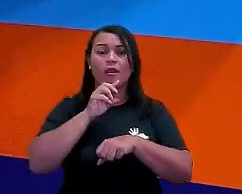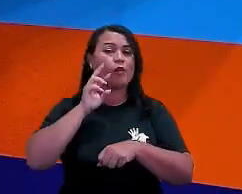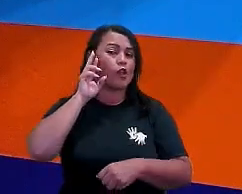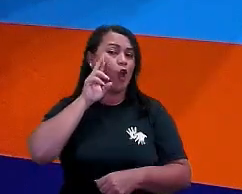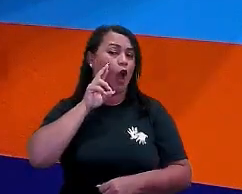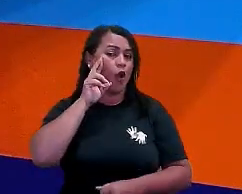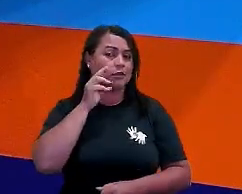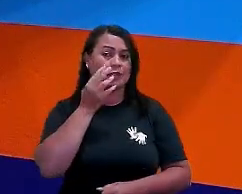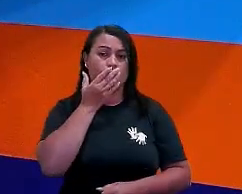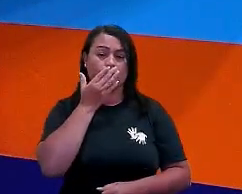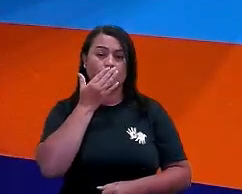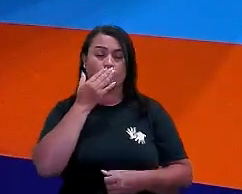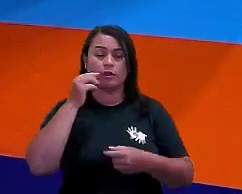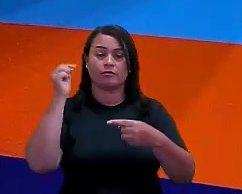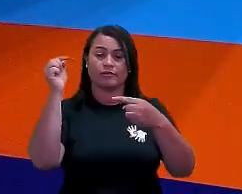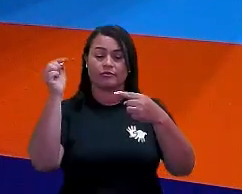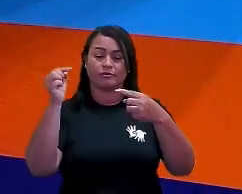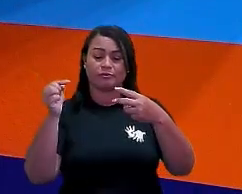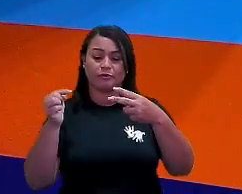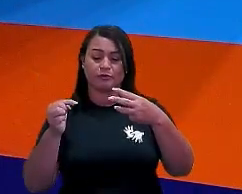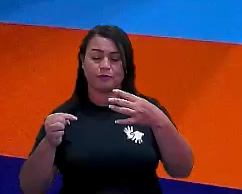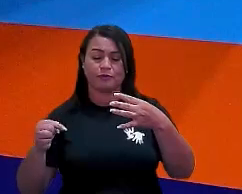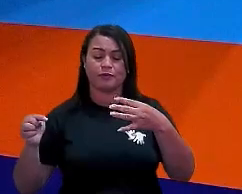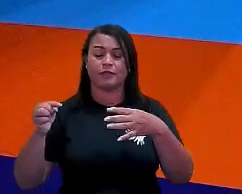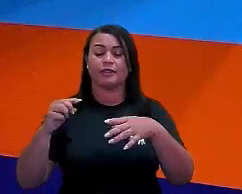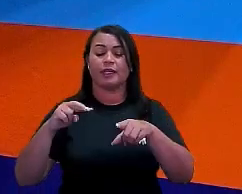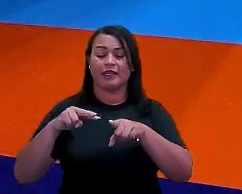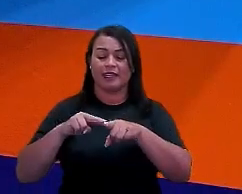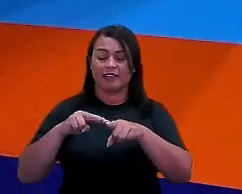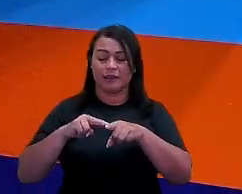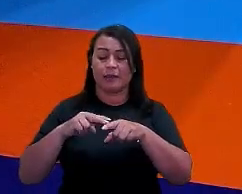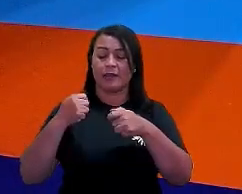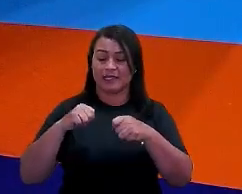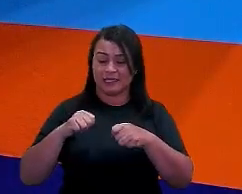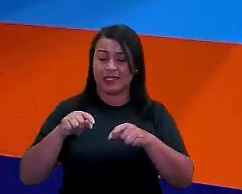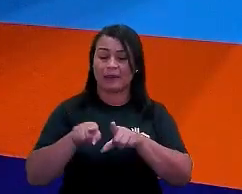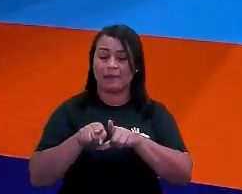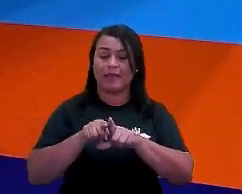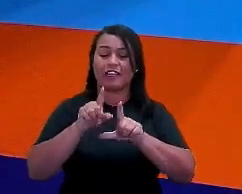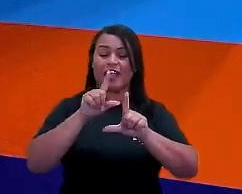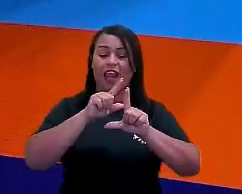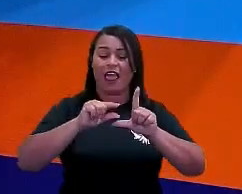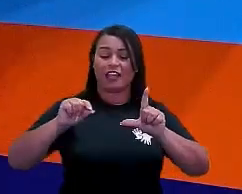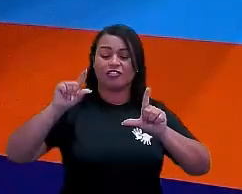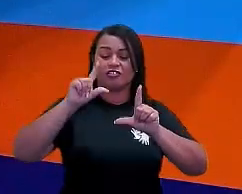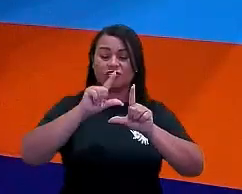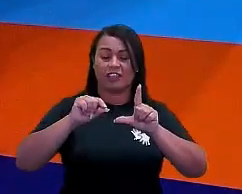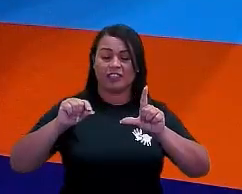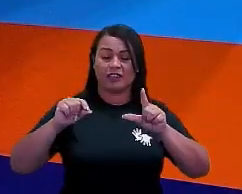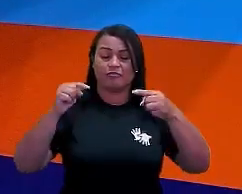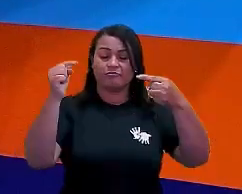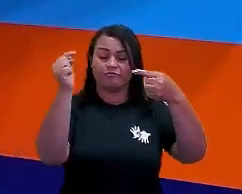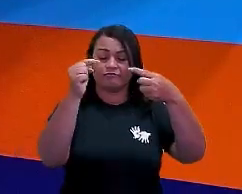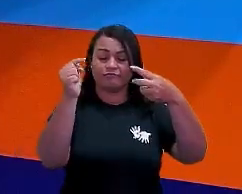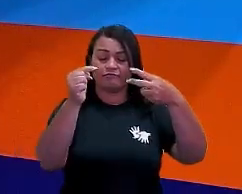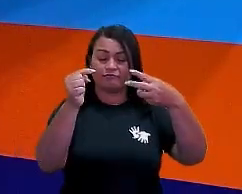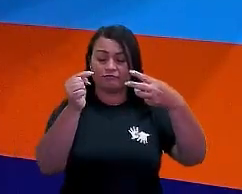as coresinhas. Lembra que eu falei que o gráfico de pizza precisa de legenda? Então, tá aqui a legenda.